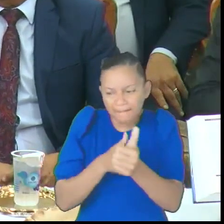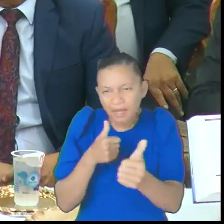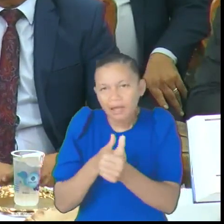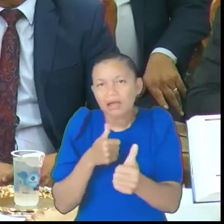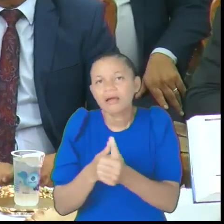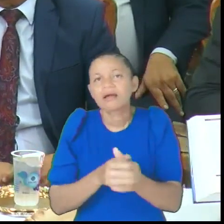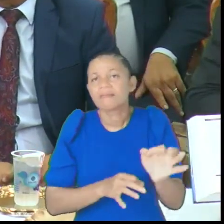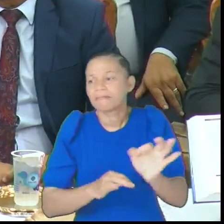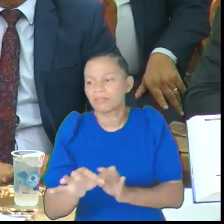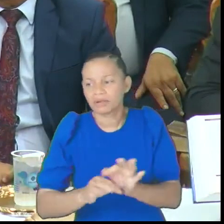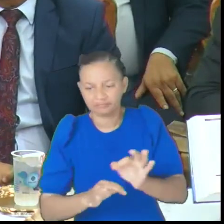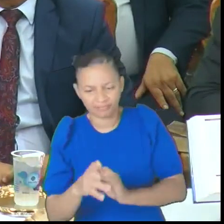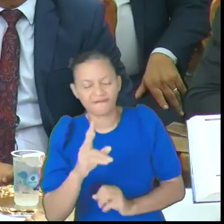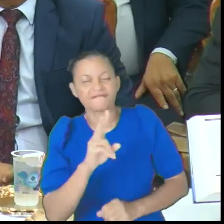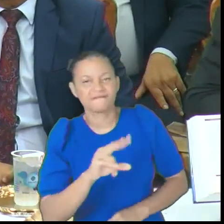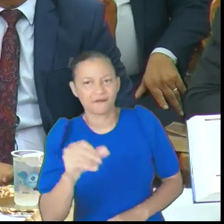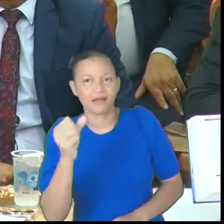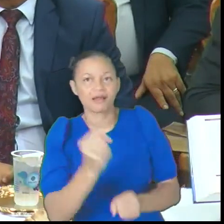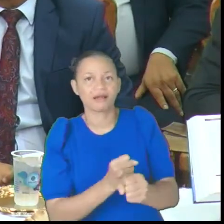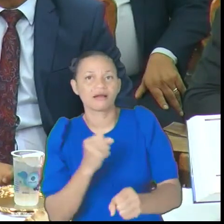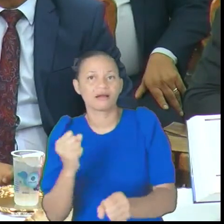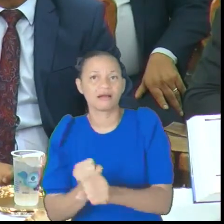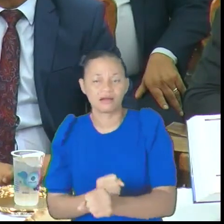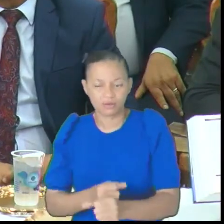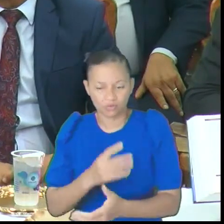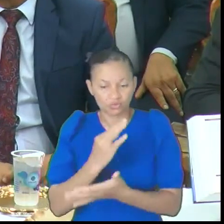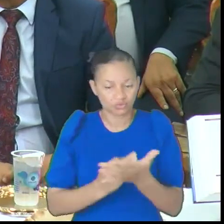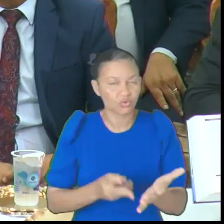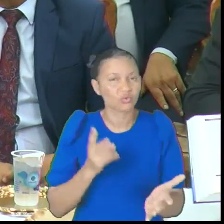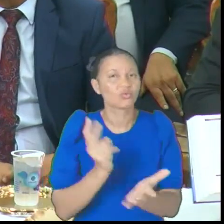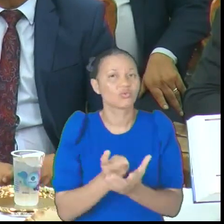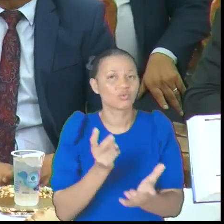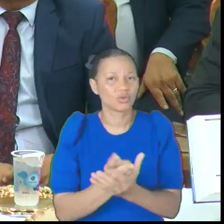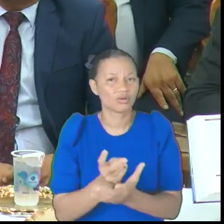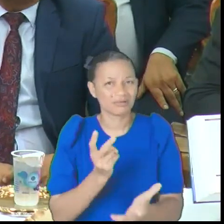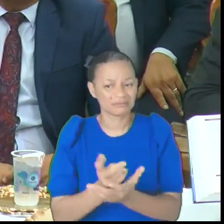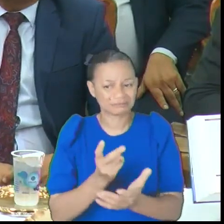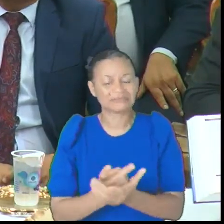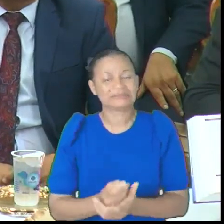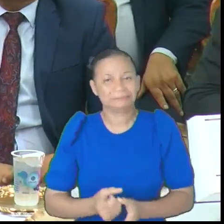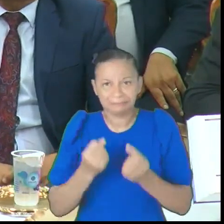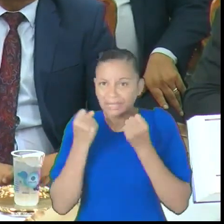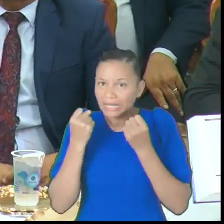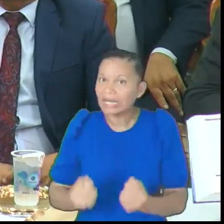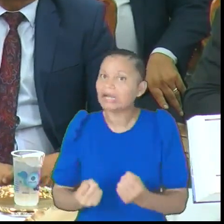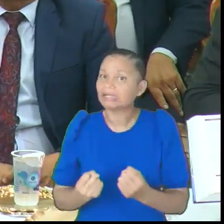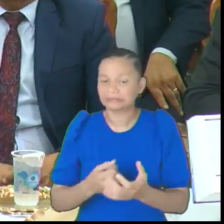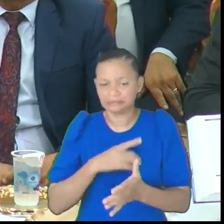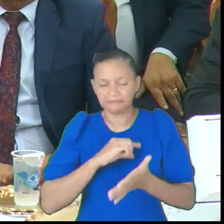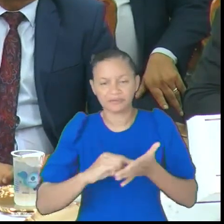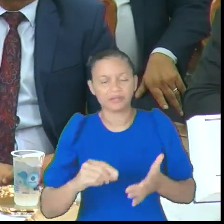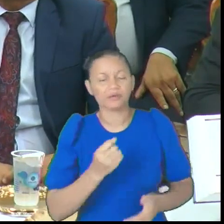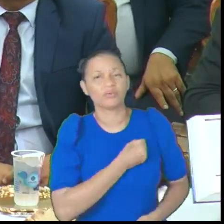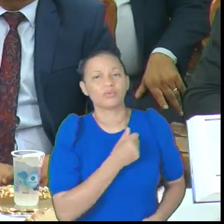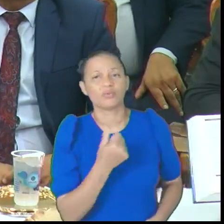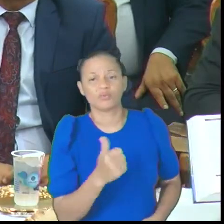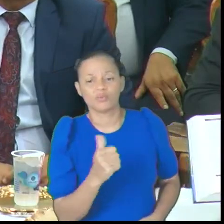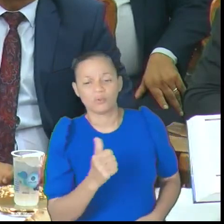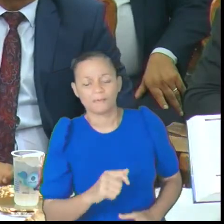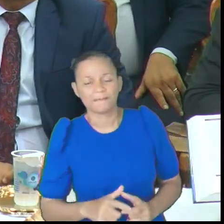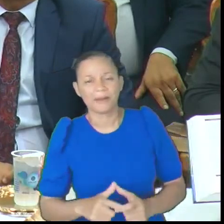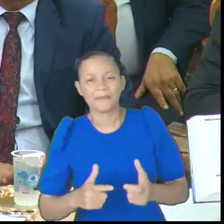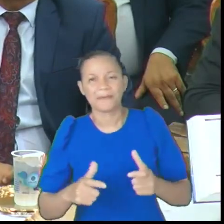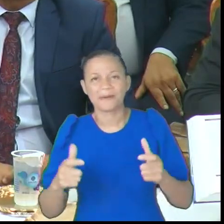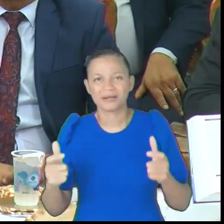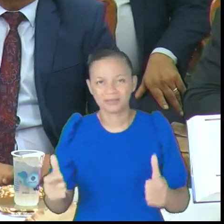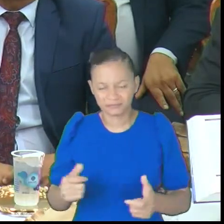se preparem para as mortes. E o texto continua ainda mais apertando no versículo 11. E pouco se multiplicar, no 12, lá